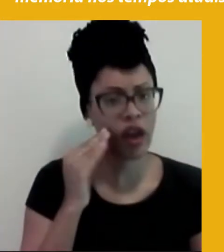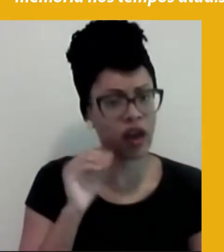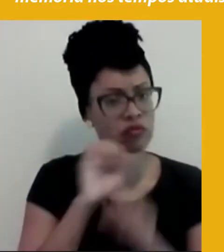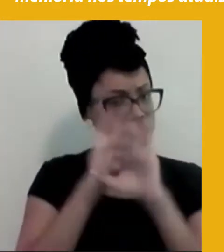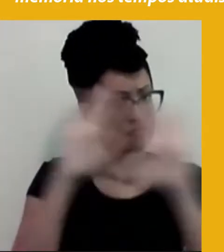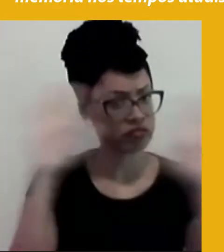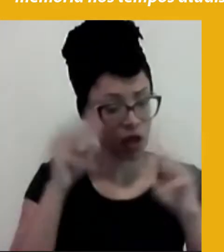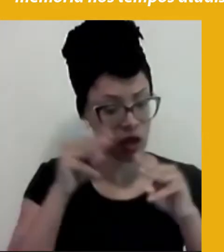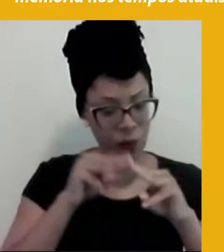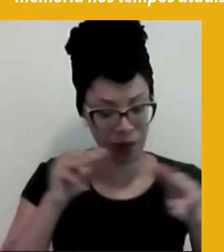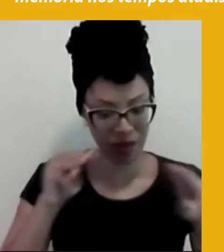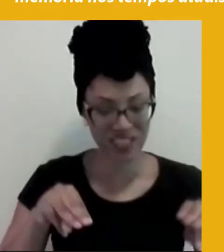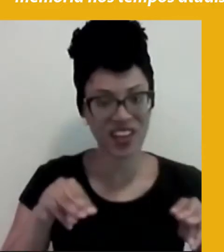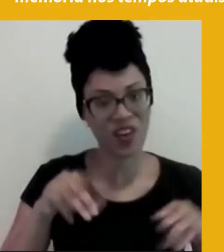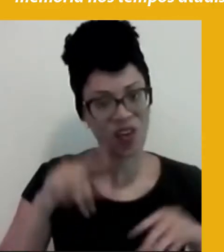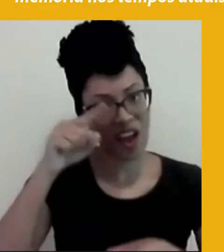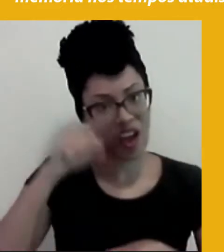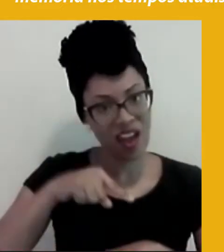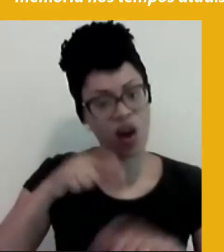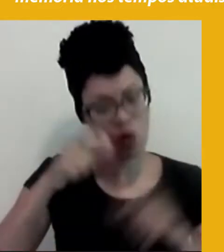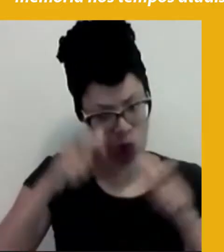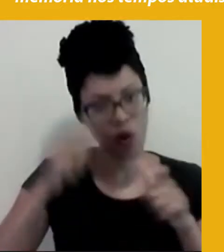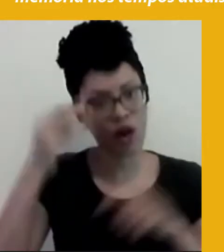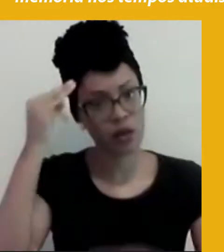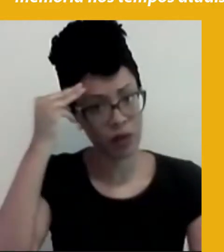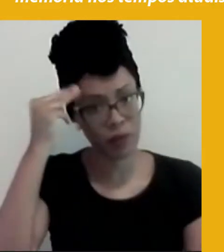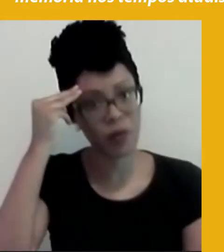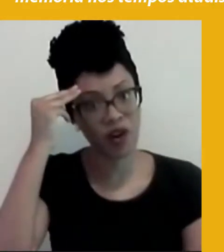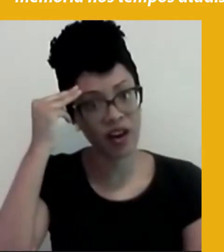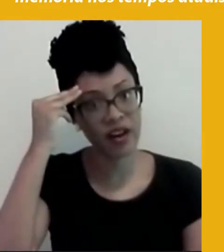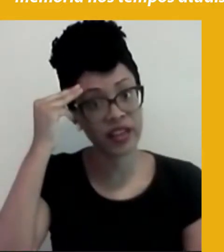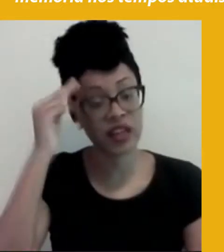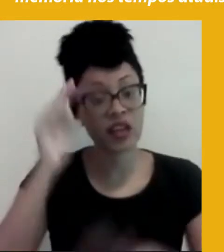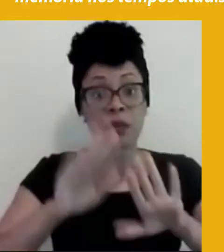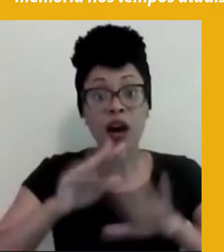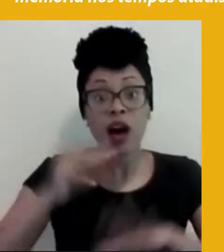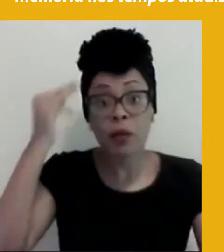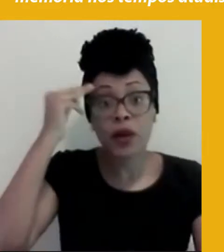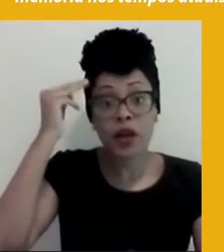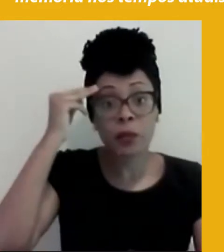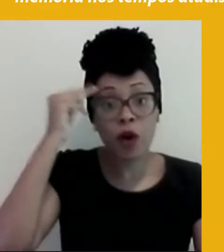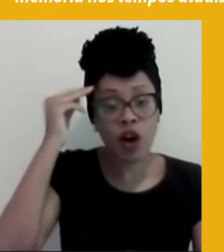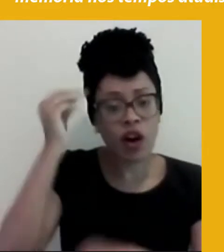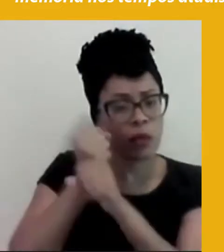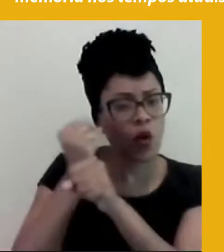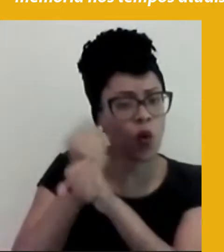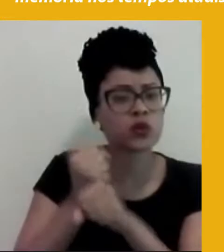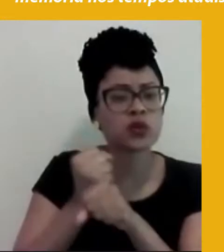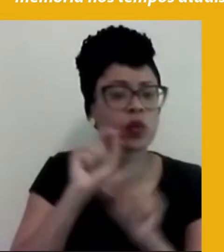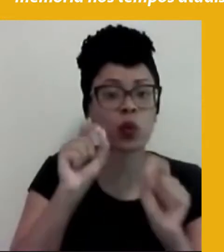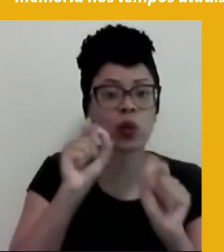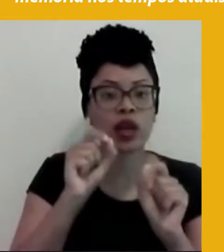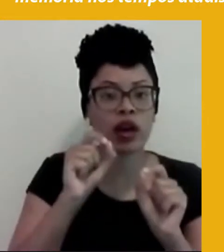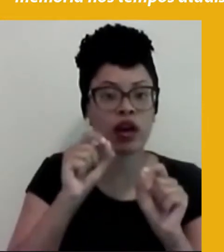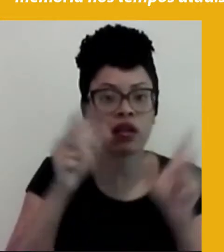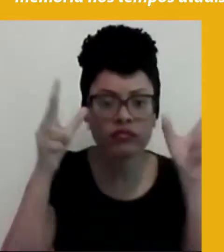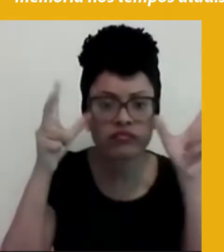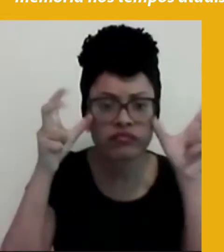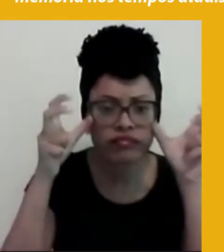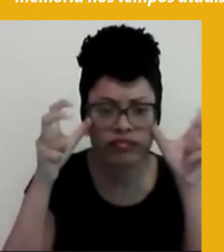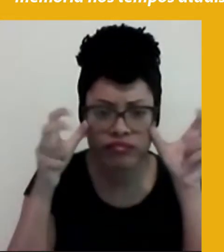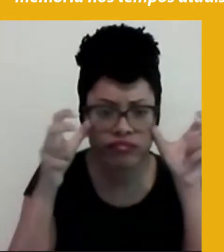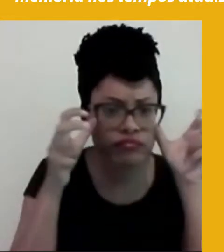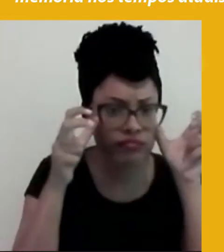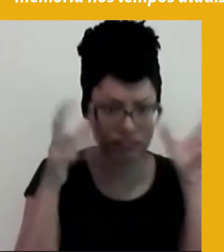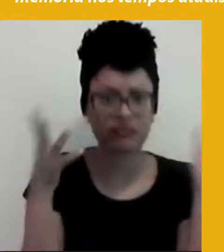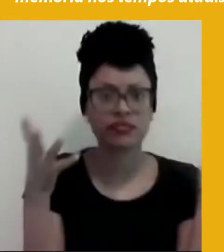de memória, mas a memória ela é uma construção e disputa. Que disputa vai vencer essa memória? Né? Que memória está